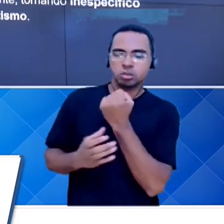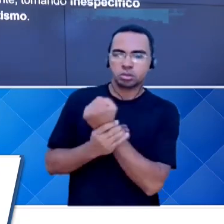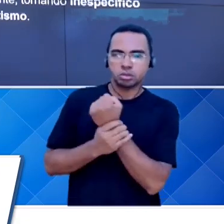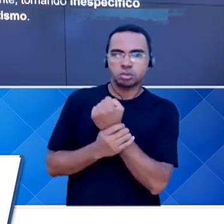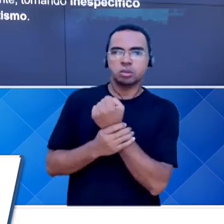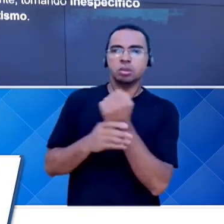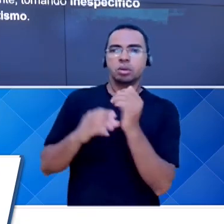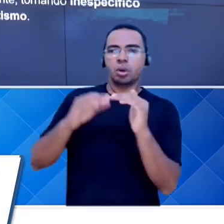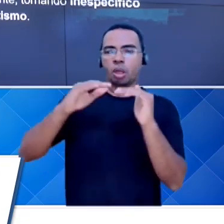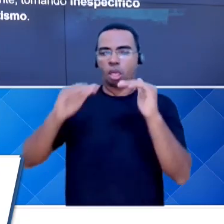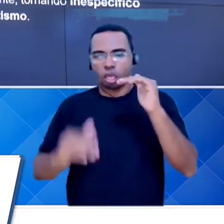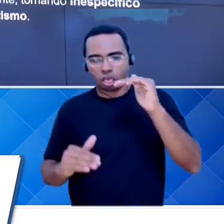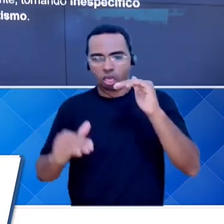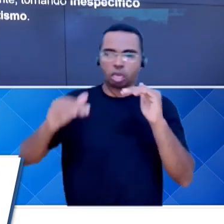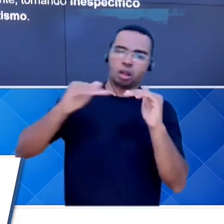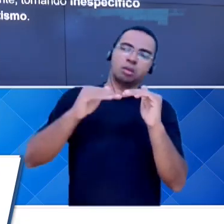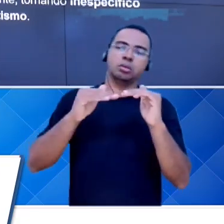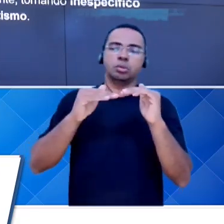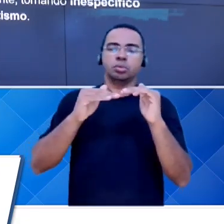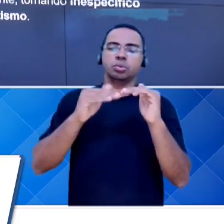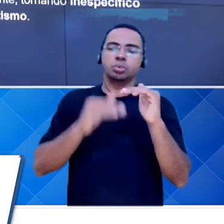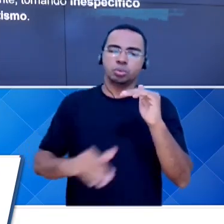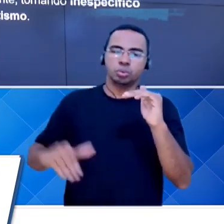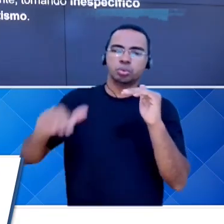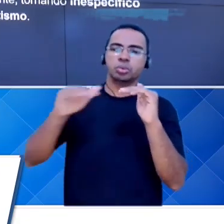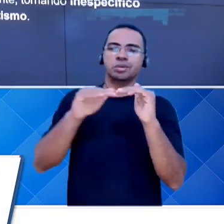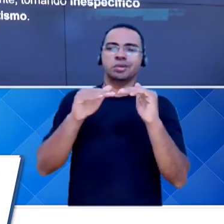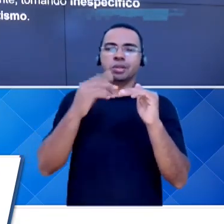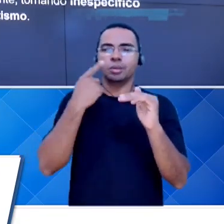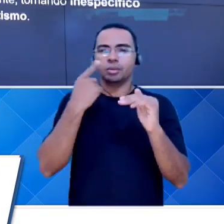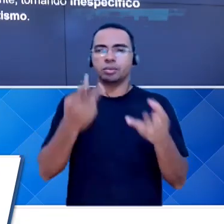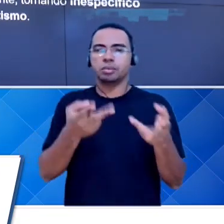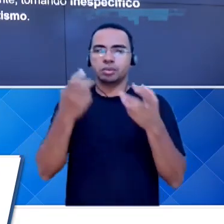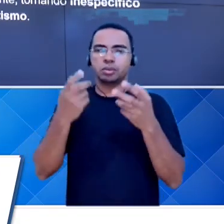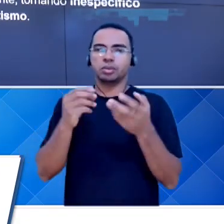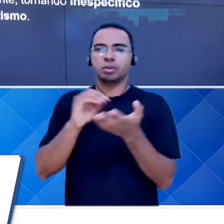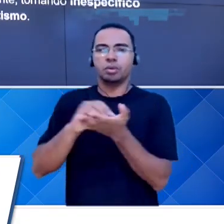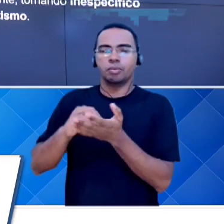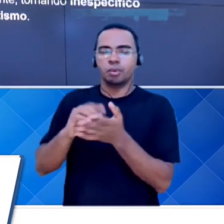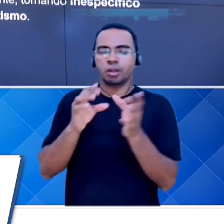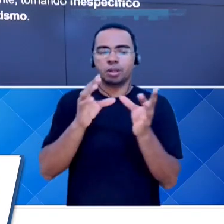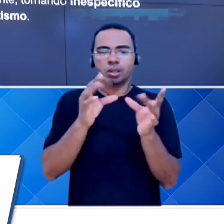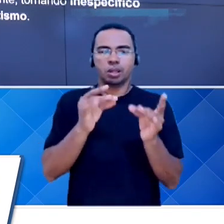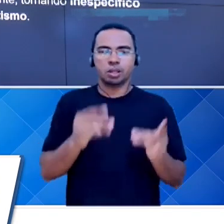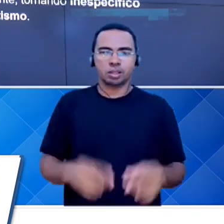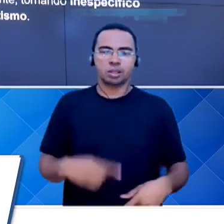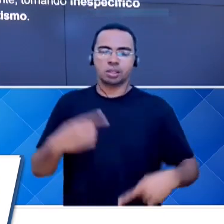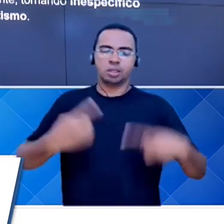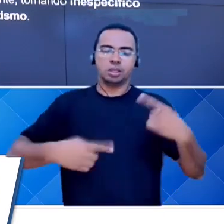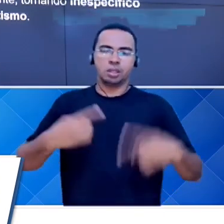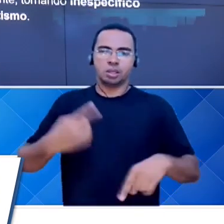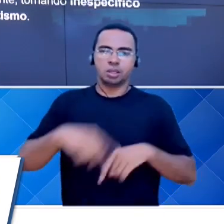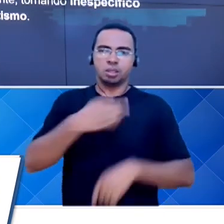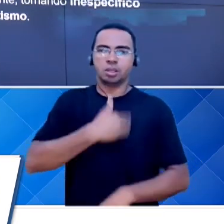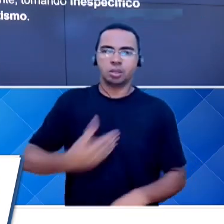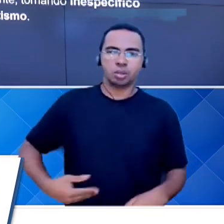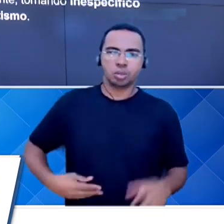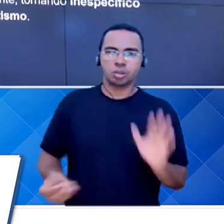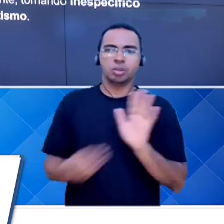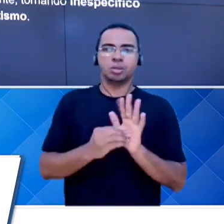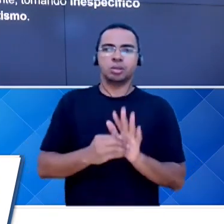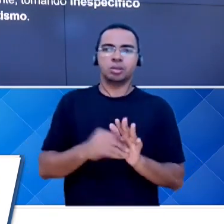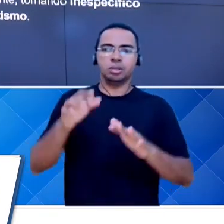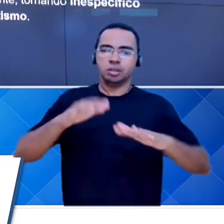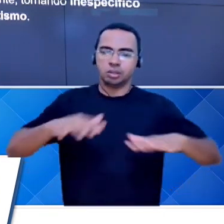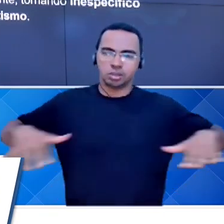desigualdades, infere-se que há uma inadequação de políticas públicas aplicadas de forma generalizada